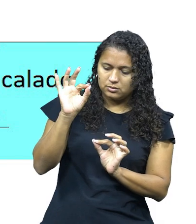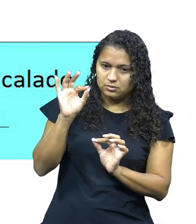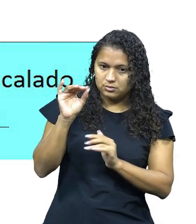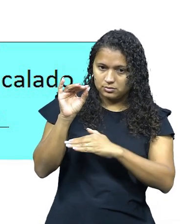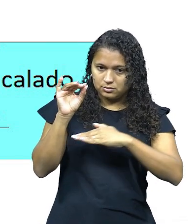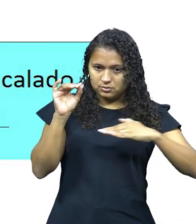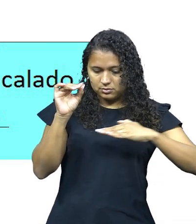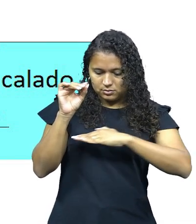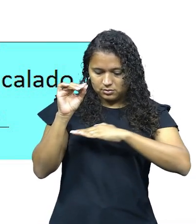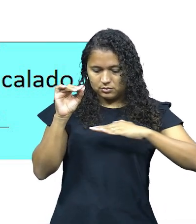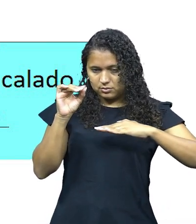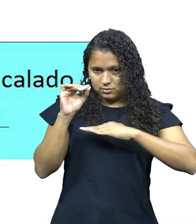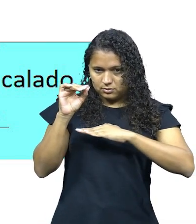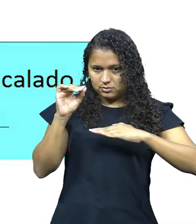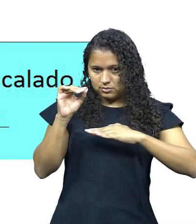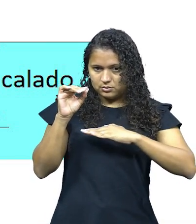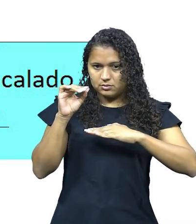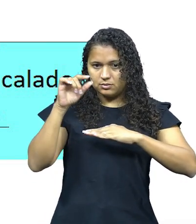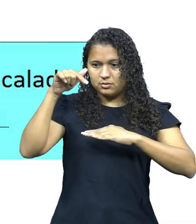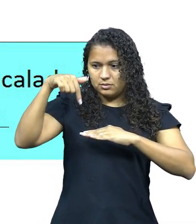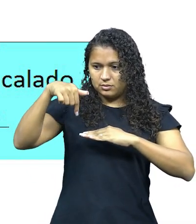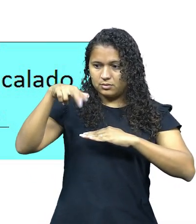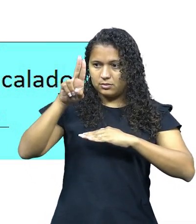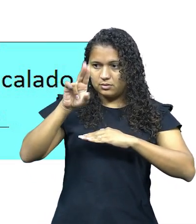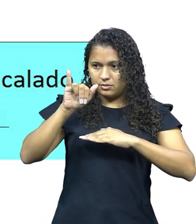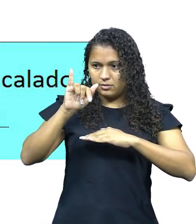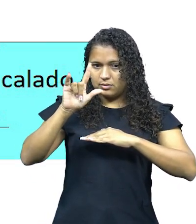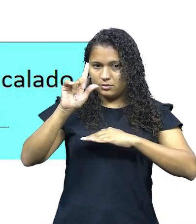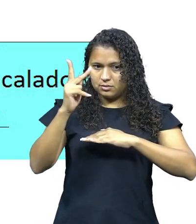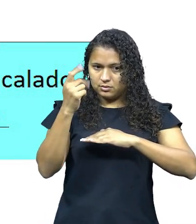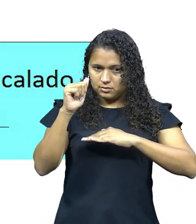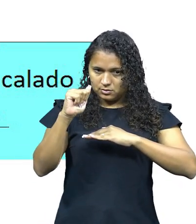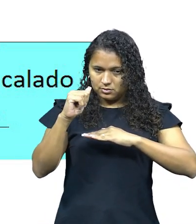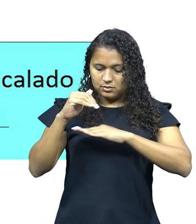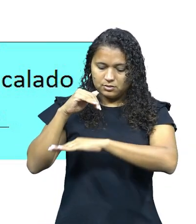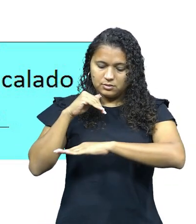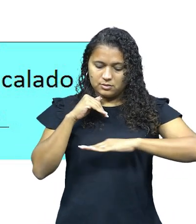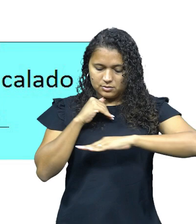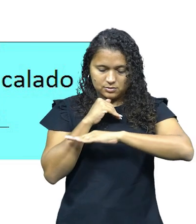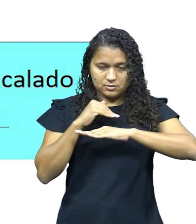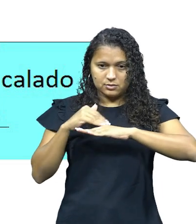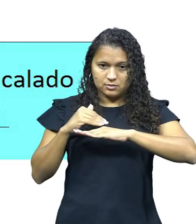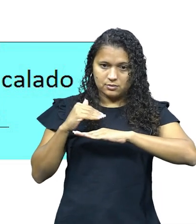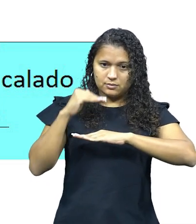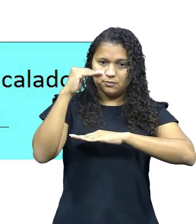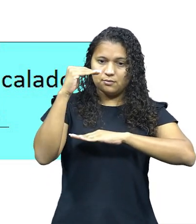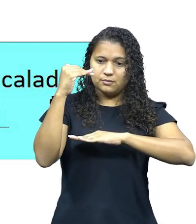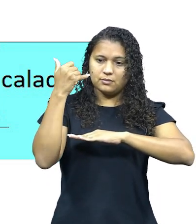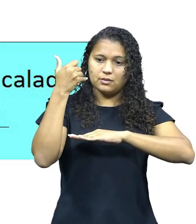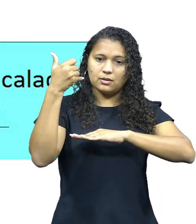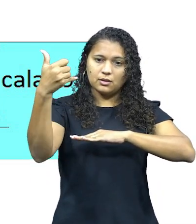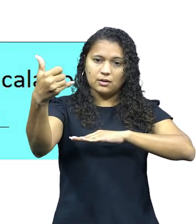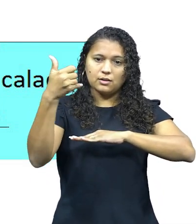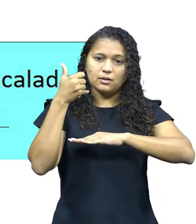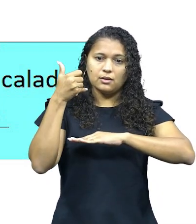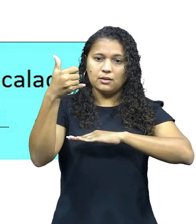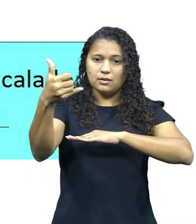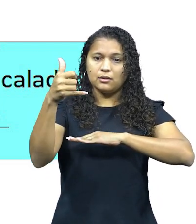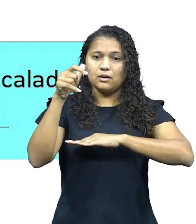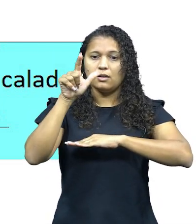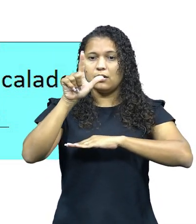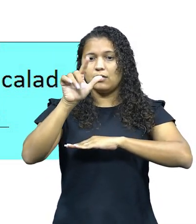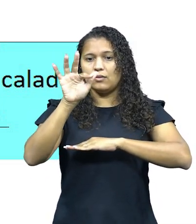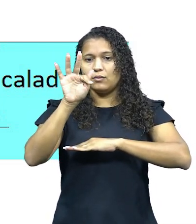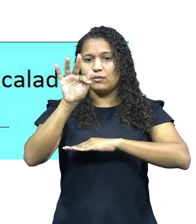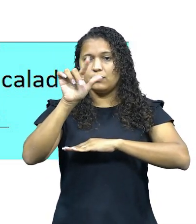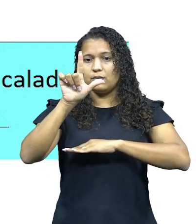a parte inferior da quilha, ou seja, a parte de baixo do navio, e a linha de flutuação, a linha da